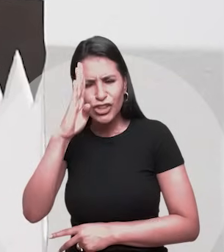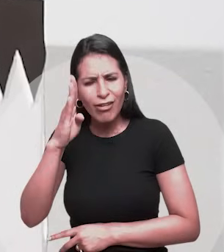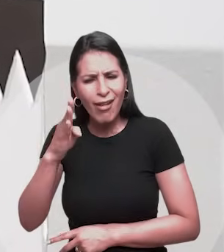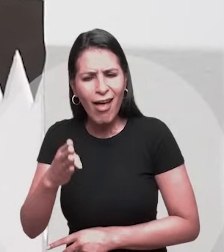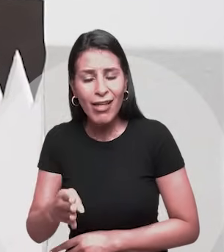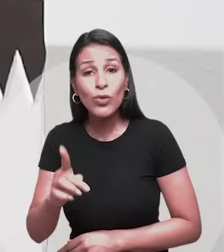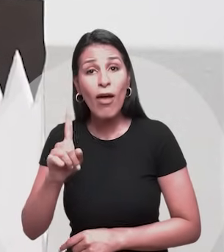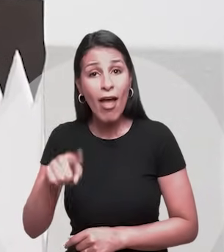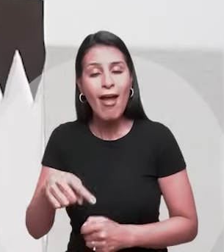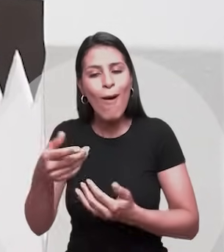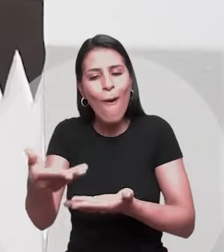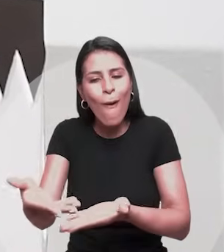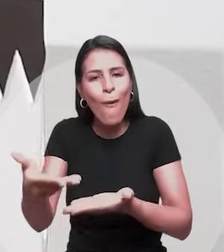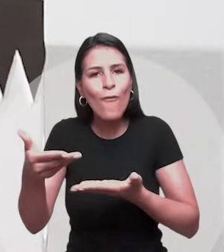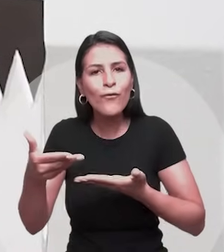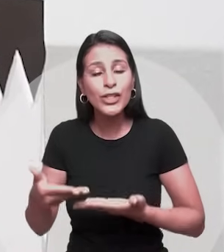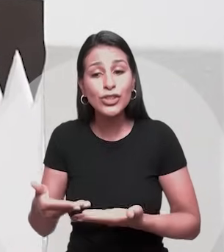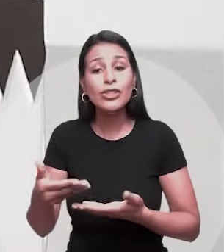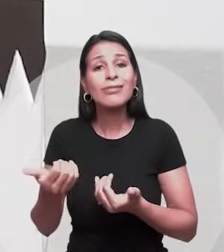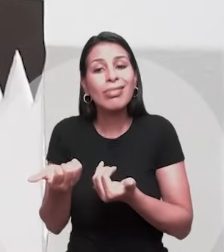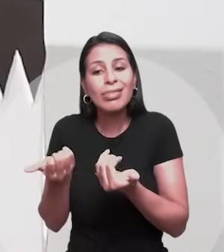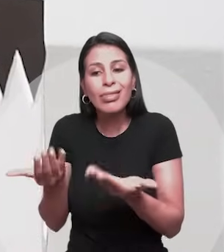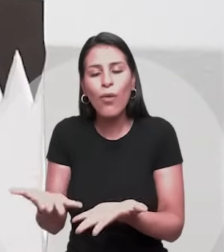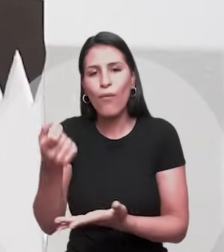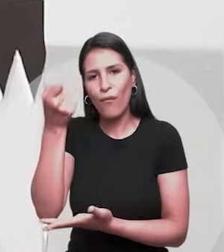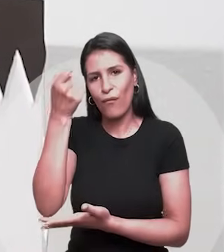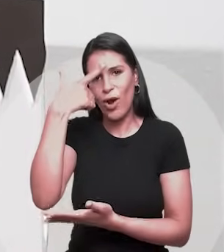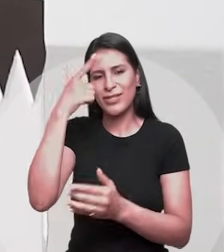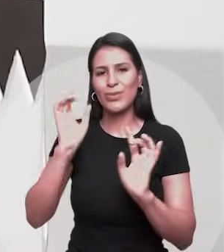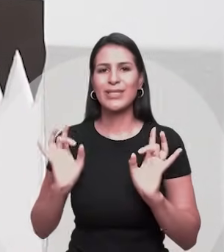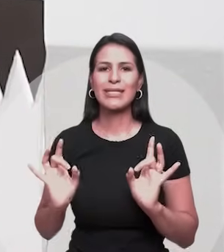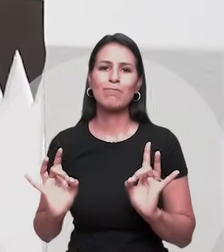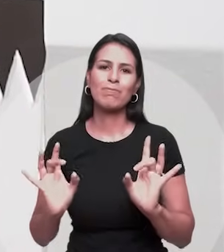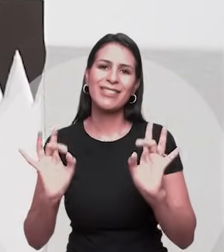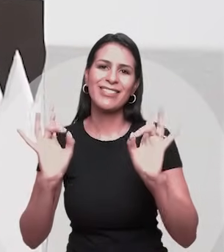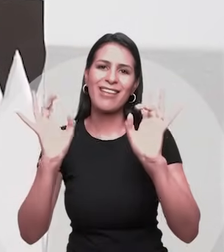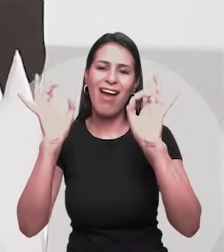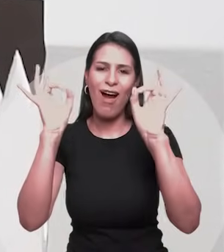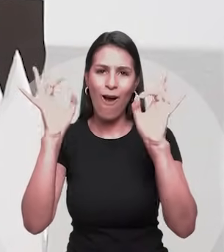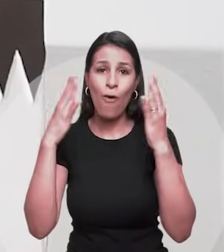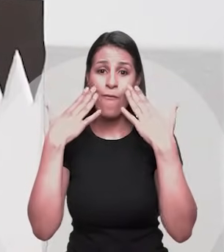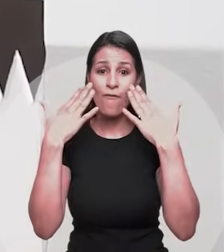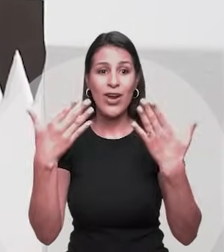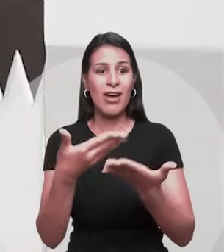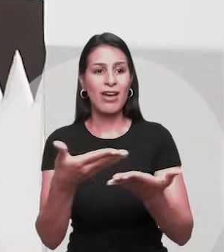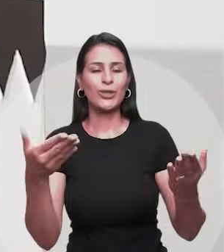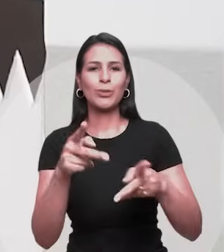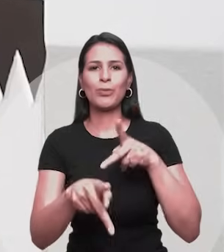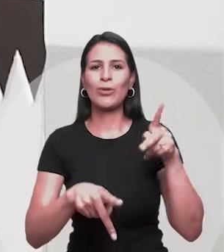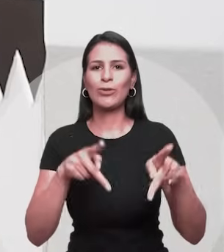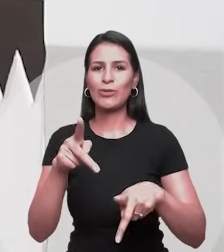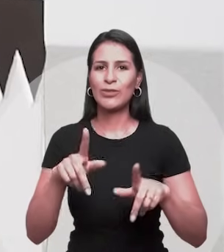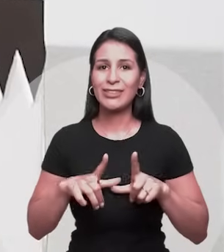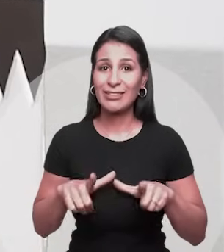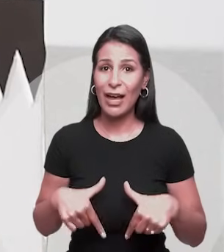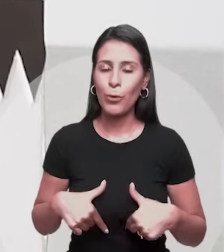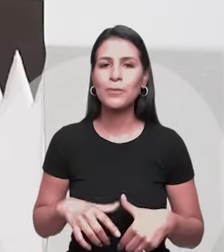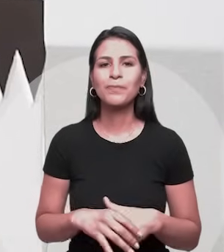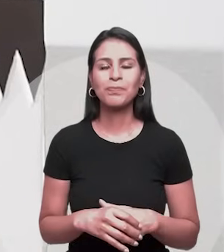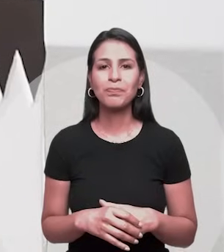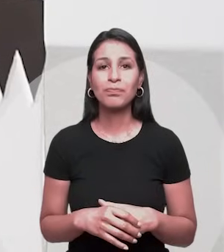e agora sim uma vocação especial diante do povo de Israel.